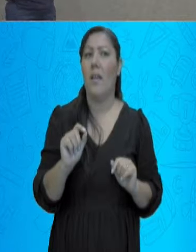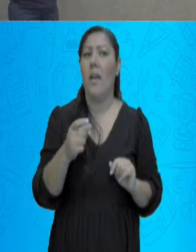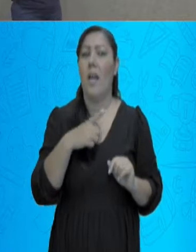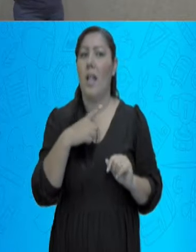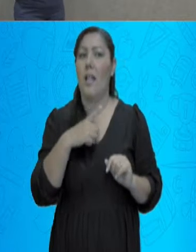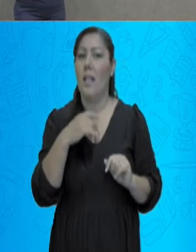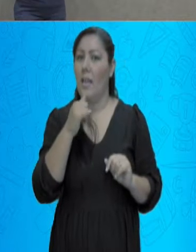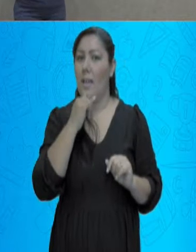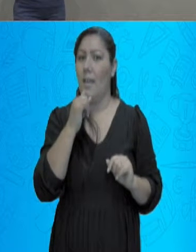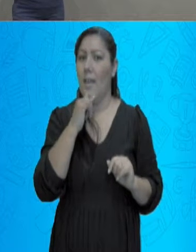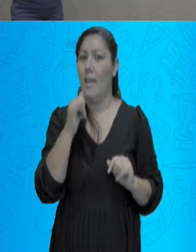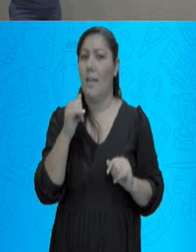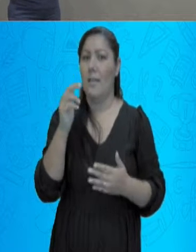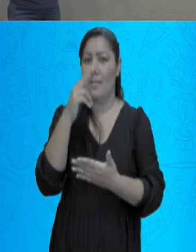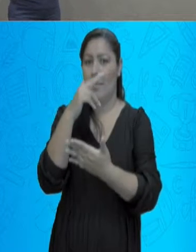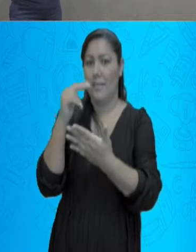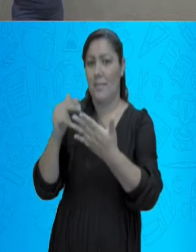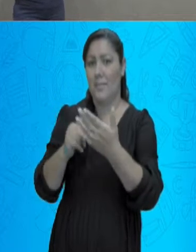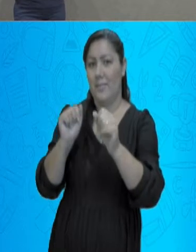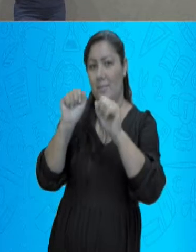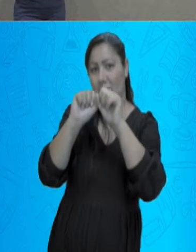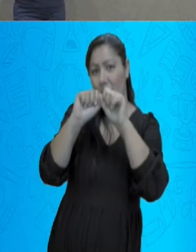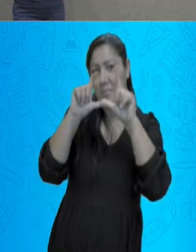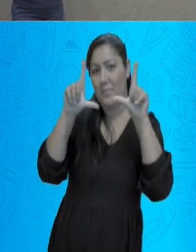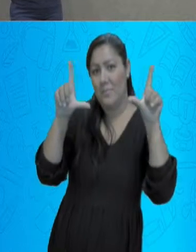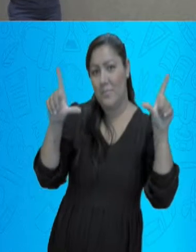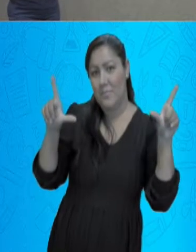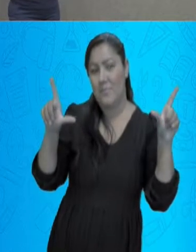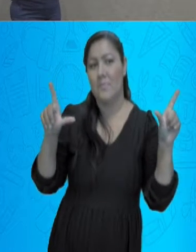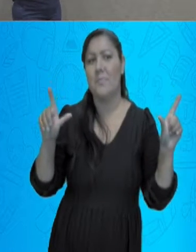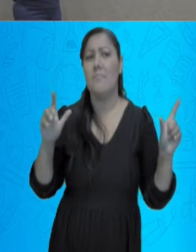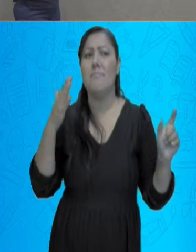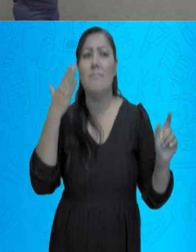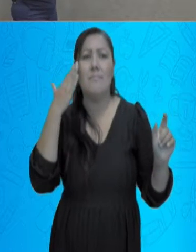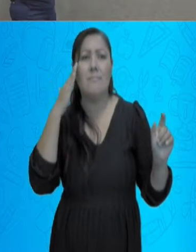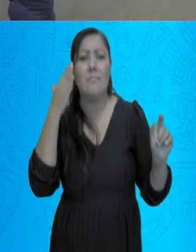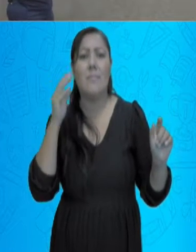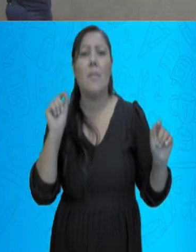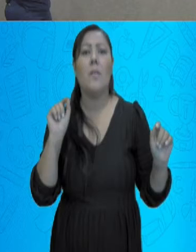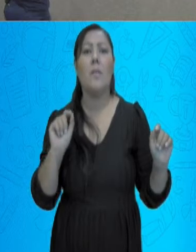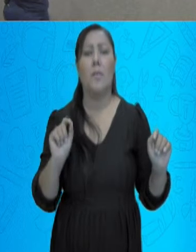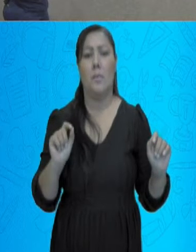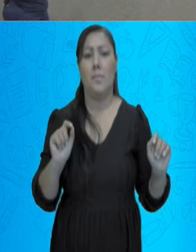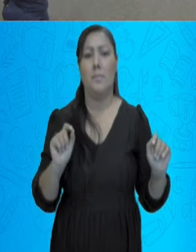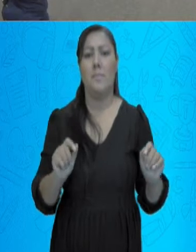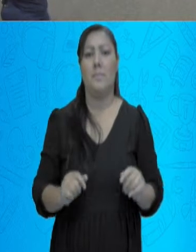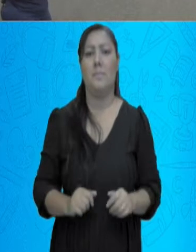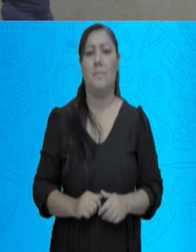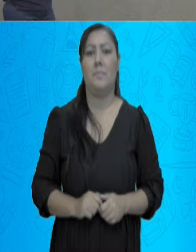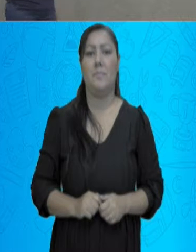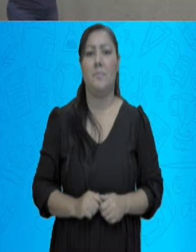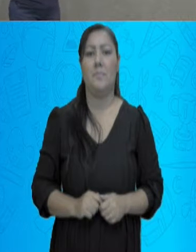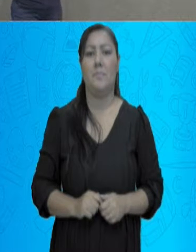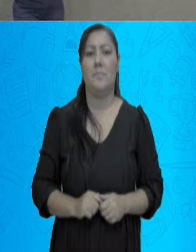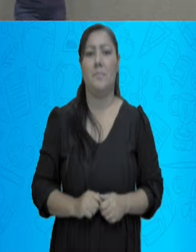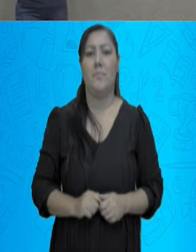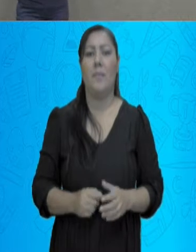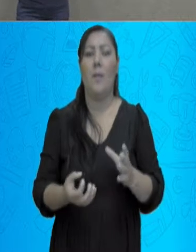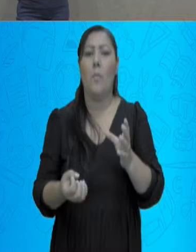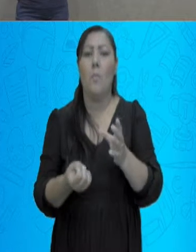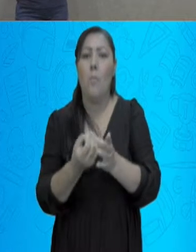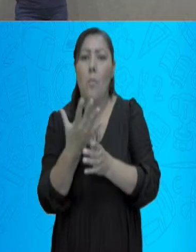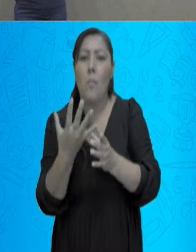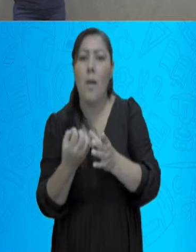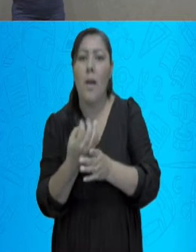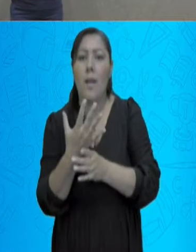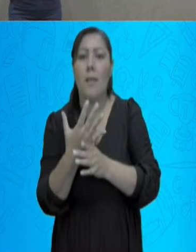aqui. Esse cartaz, nós podemos entender que trata-se de uma produção